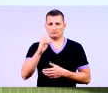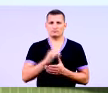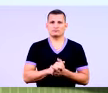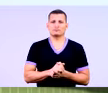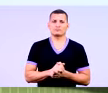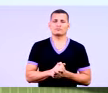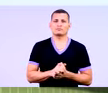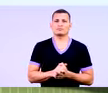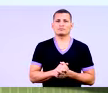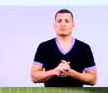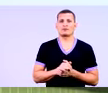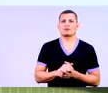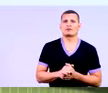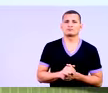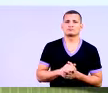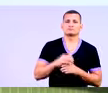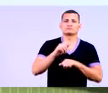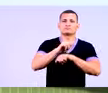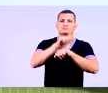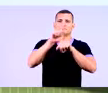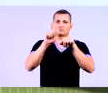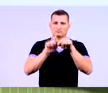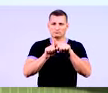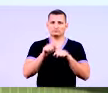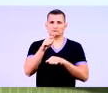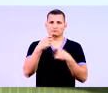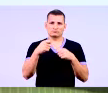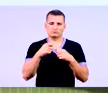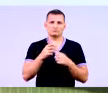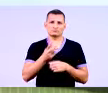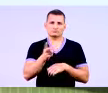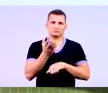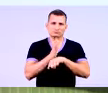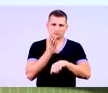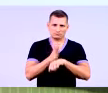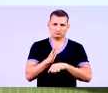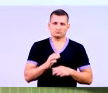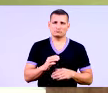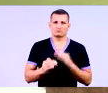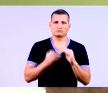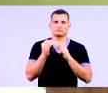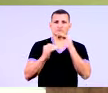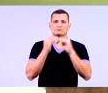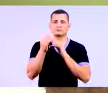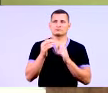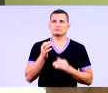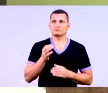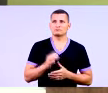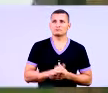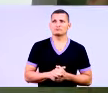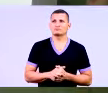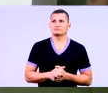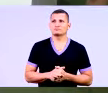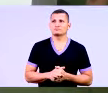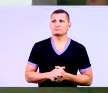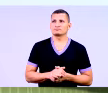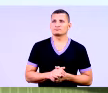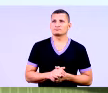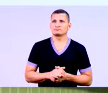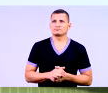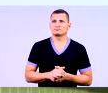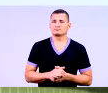vocês vão desenvolver 'japa' sempre como eu disse praticar cérebros horário exatamente bom gente então